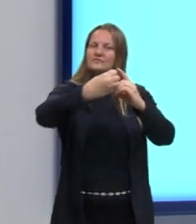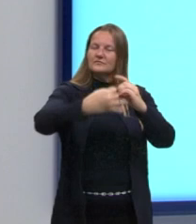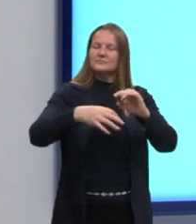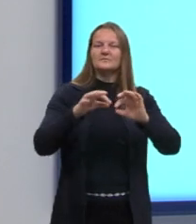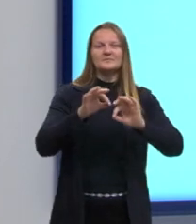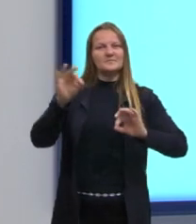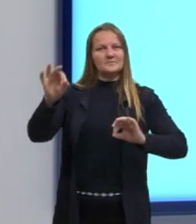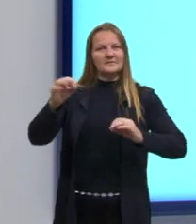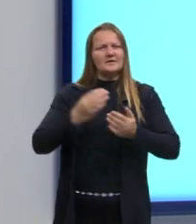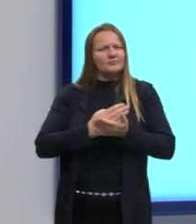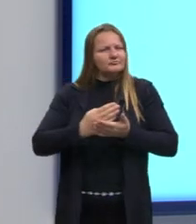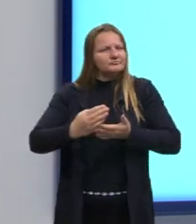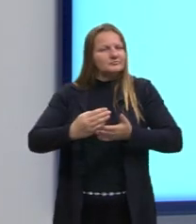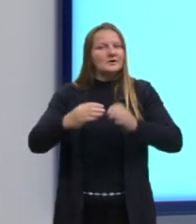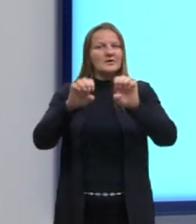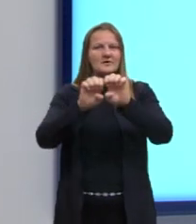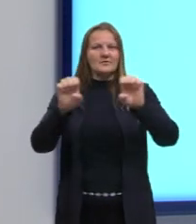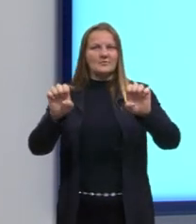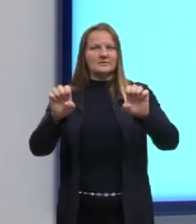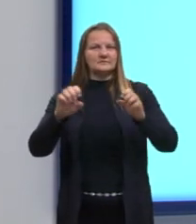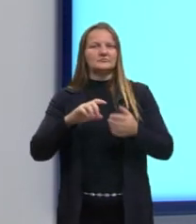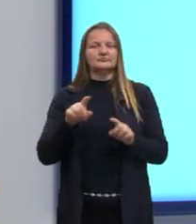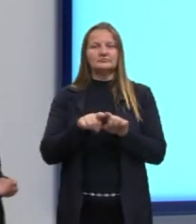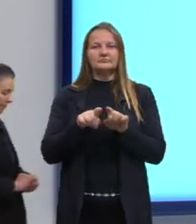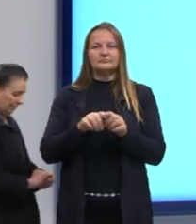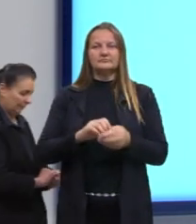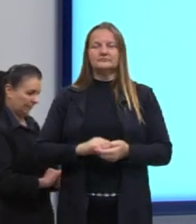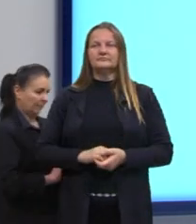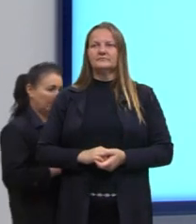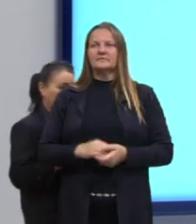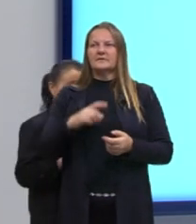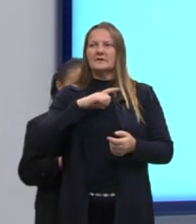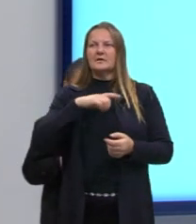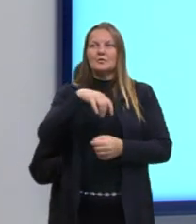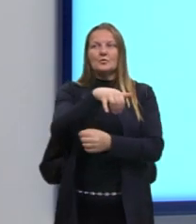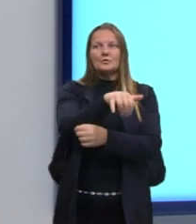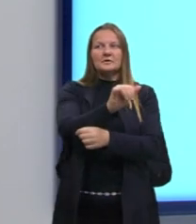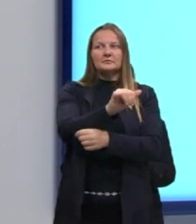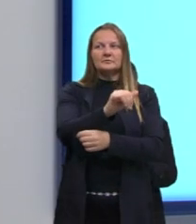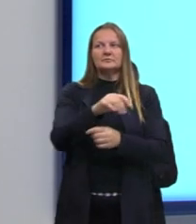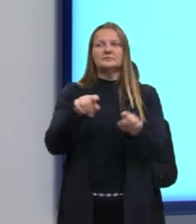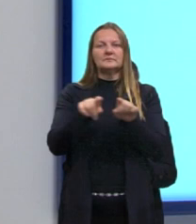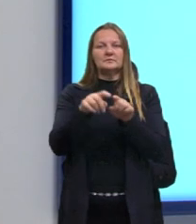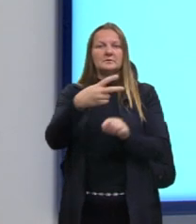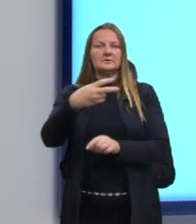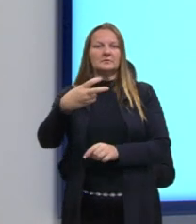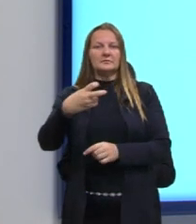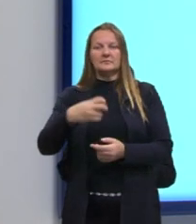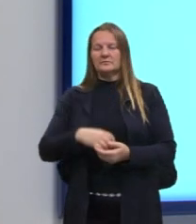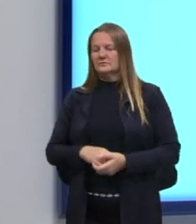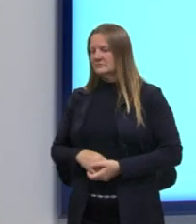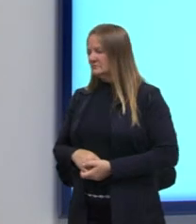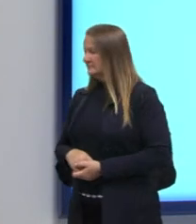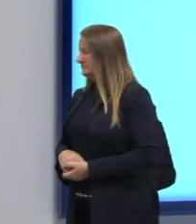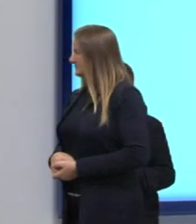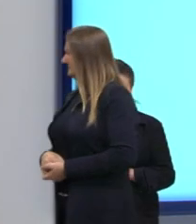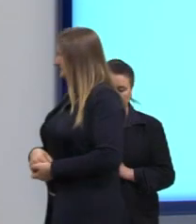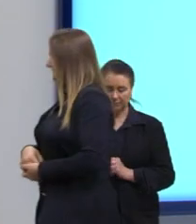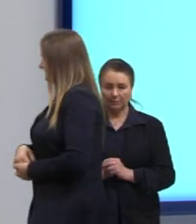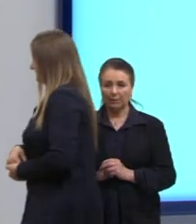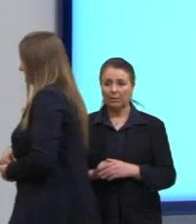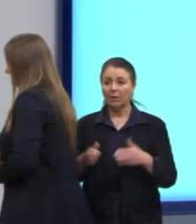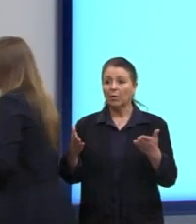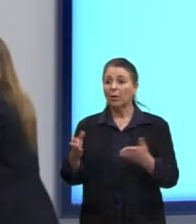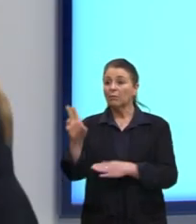a partir de uma equação agora nós vamos ter o Y igual e aqui nós vamos usar